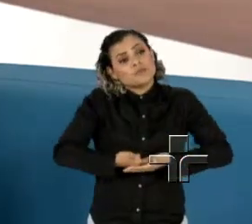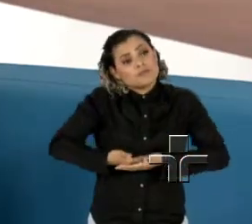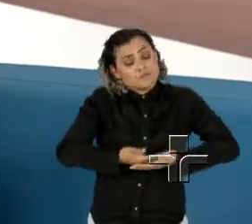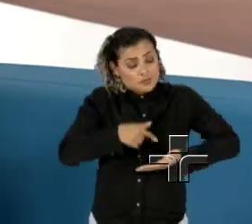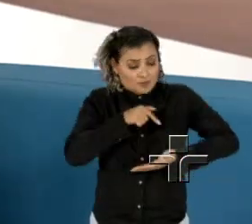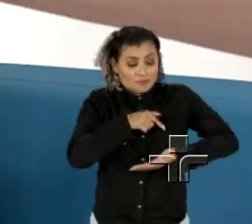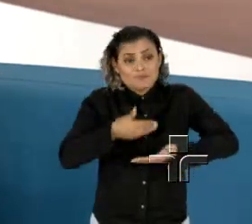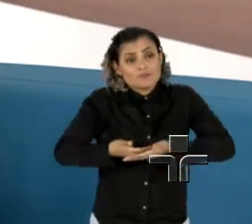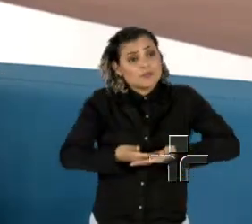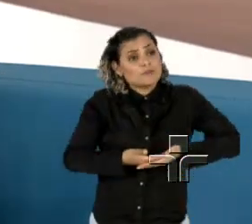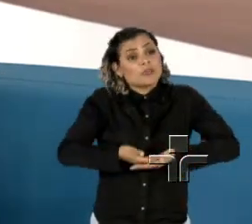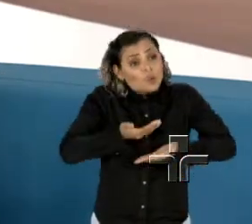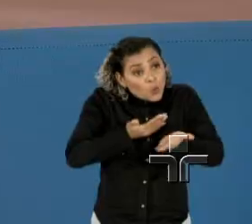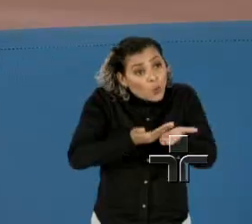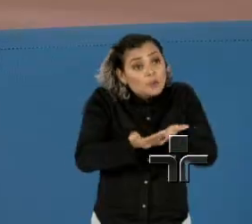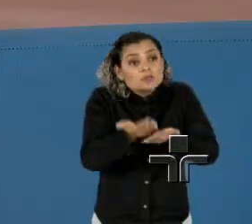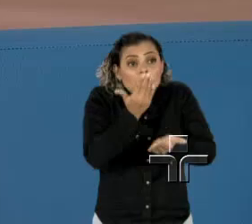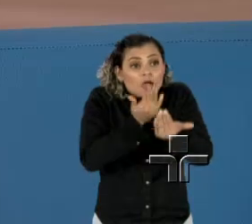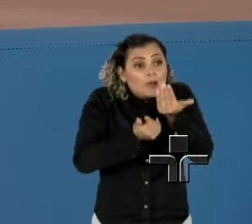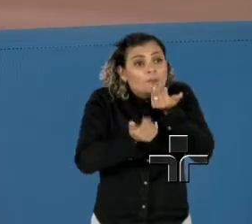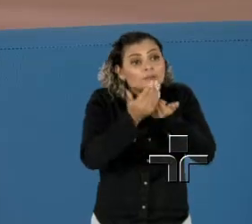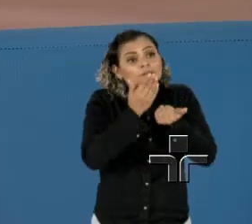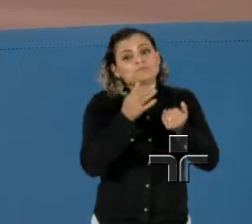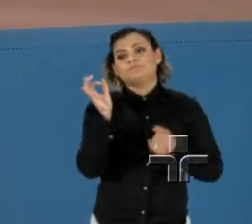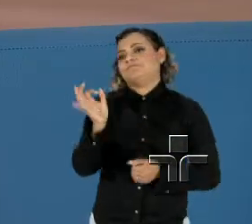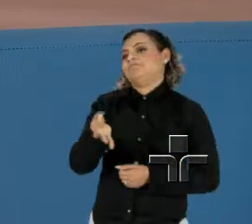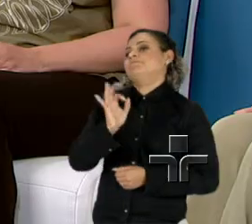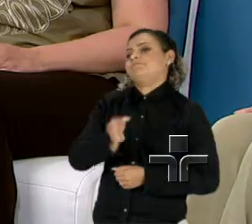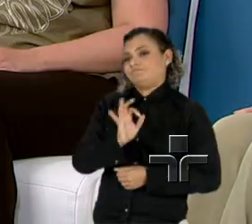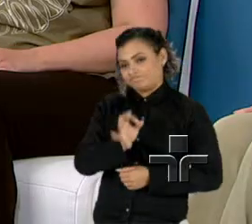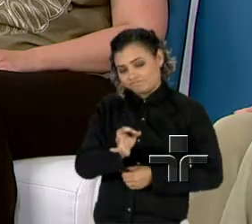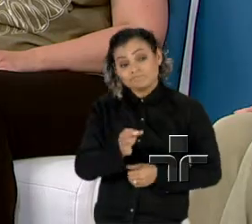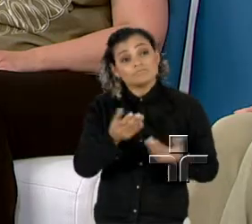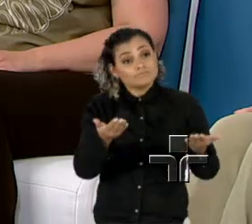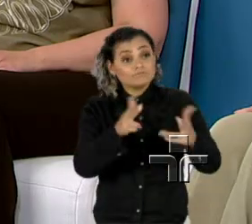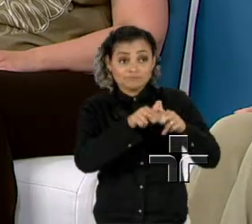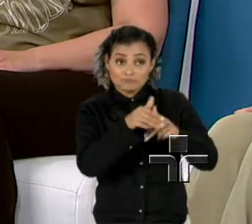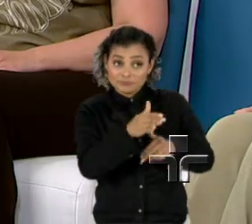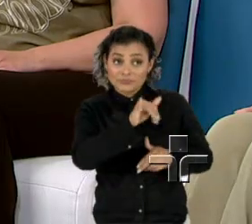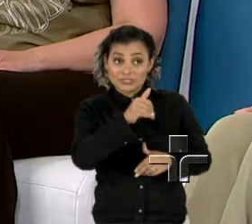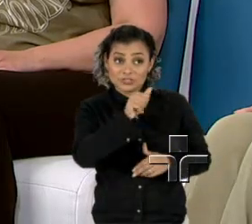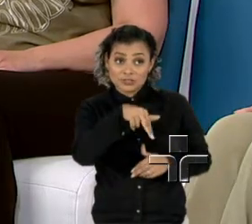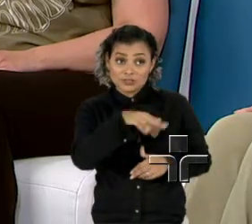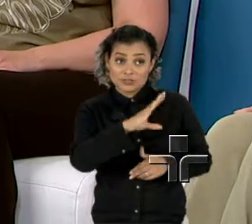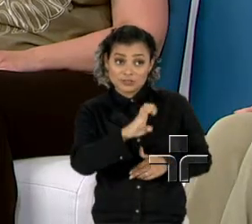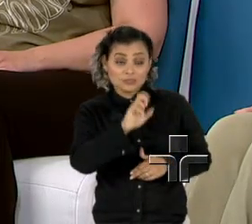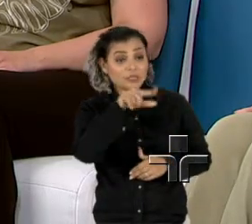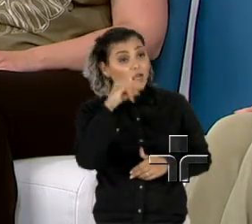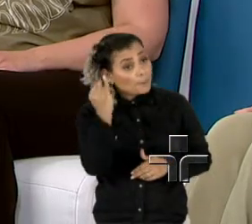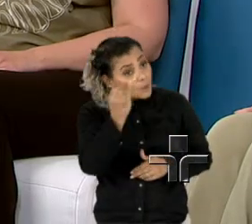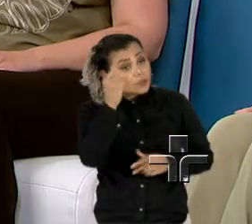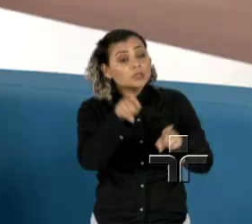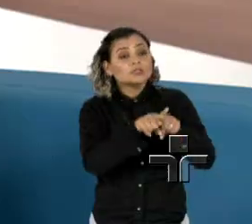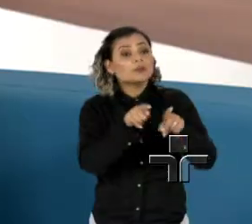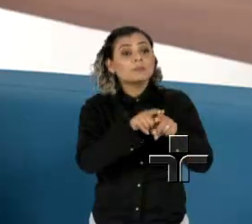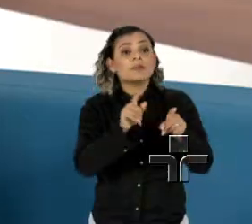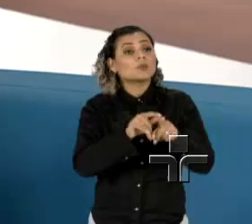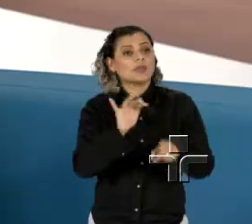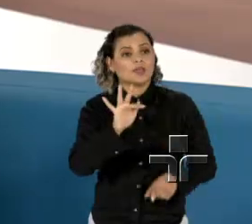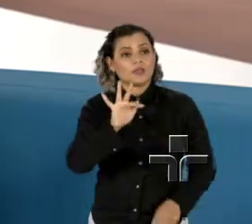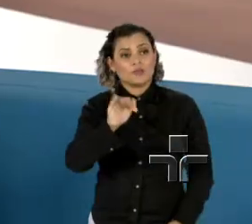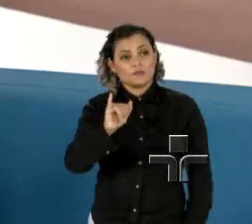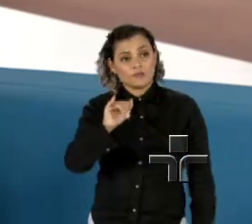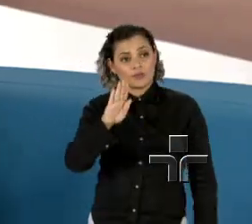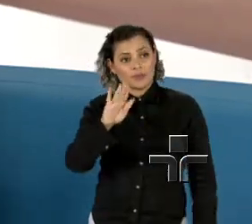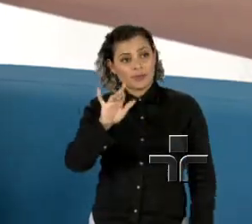ela está nessa fase de introdução alimentar. Introdução alimentar, isso mesmo. E pelo que a Janice falou, a importância das fibras para fazer esse